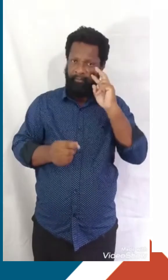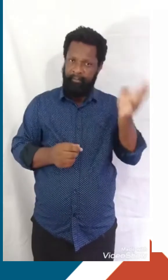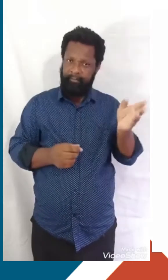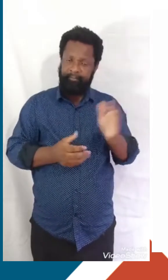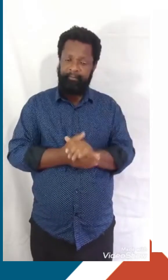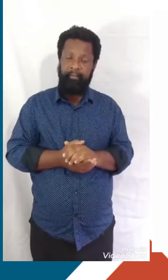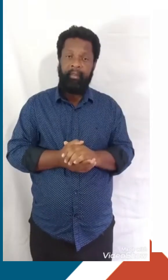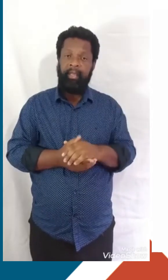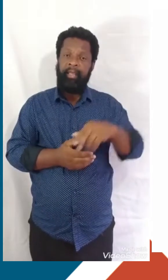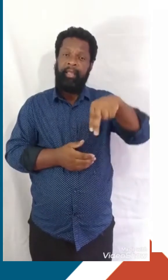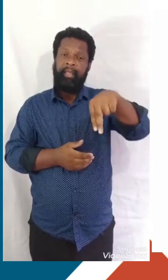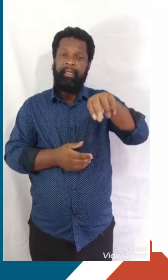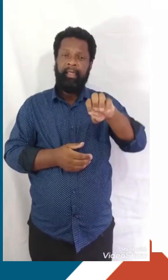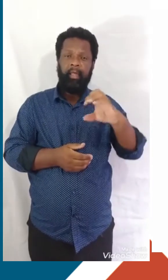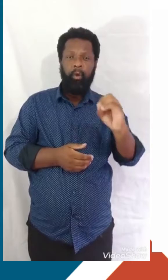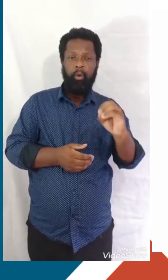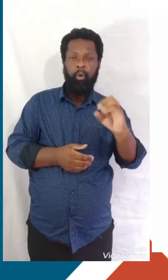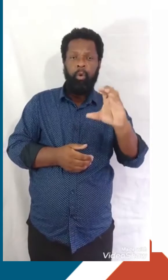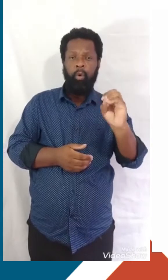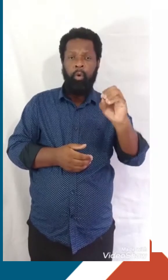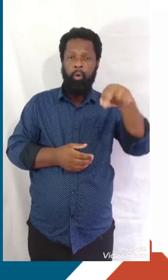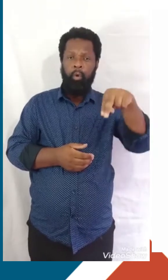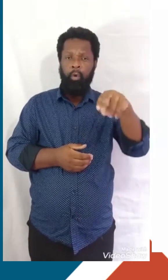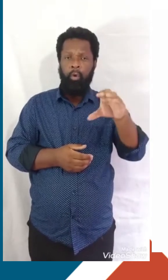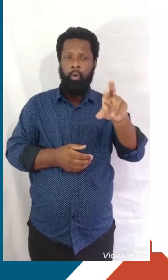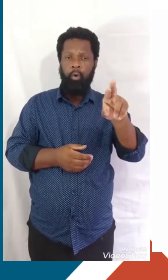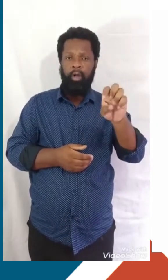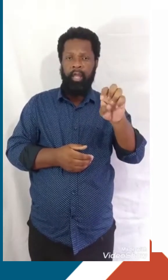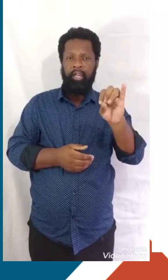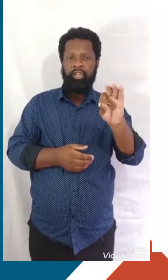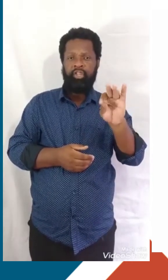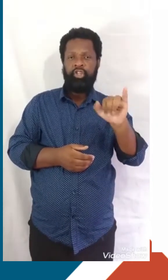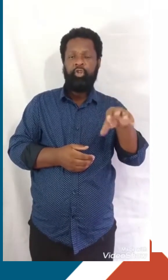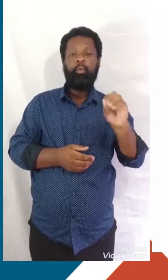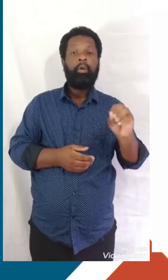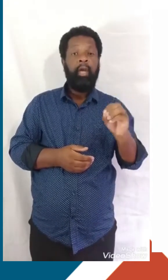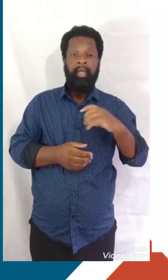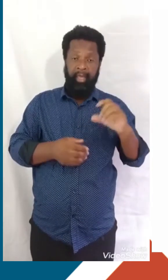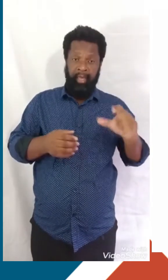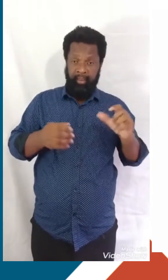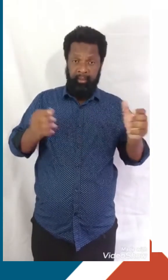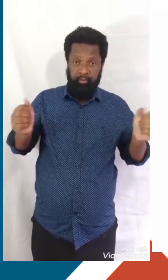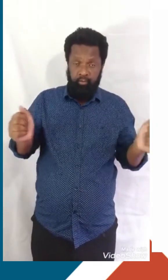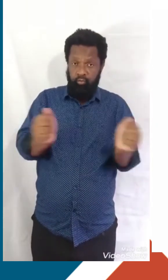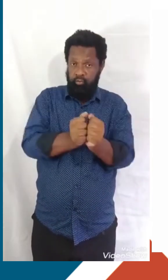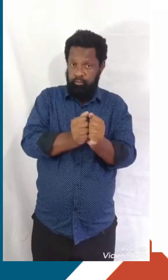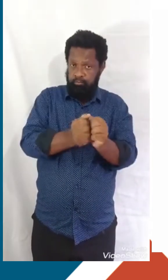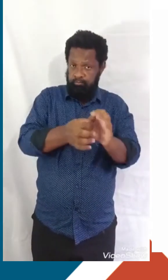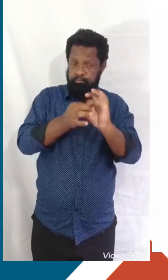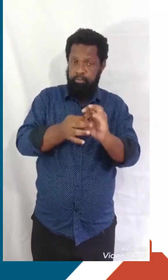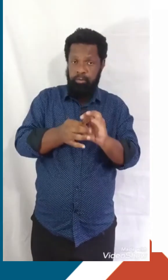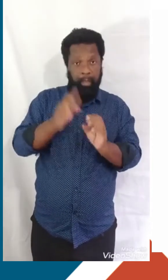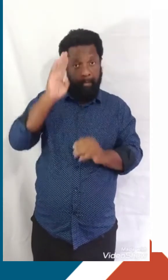O neoconcretismo foi um movimento surgido de uma cisão do concretismo, tendo como fundador